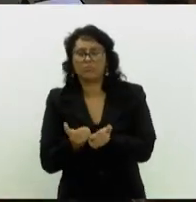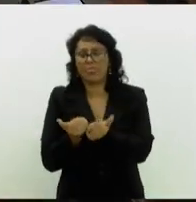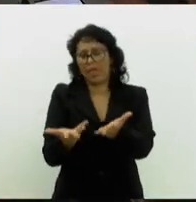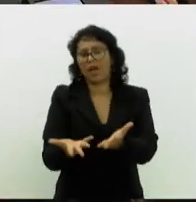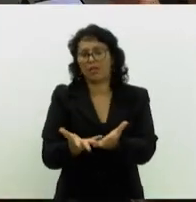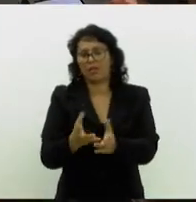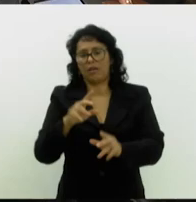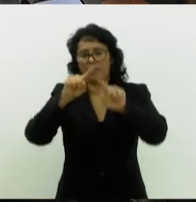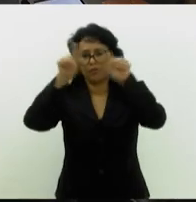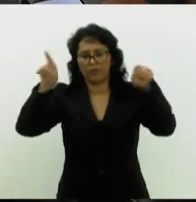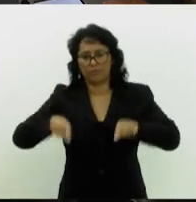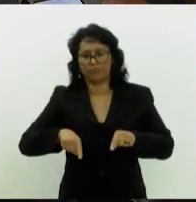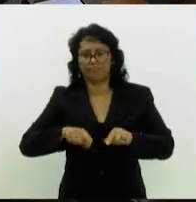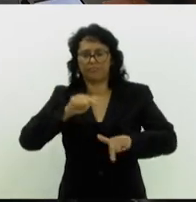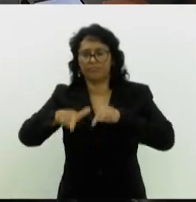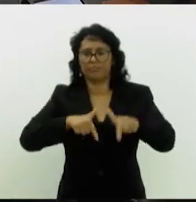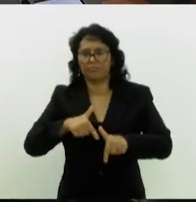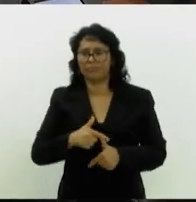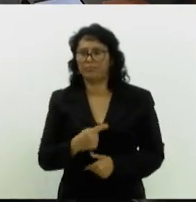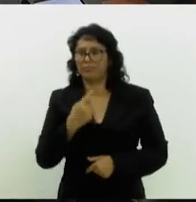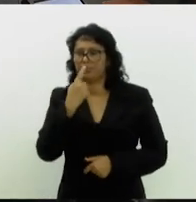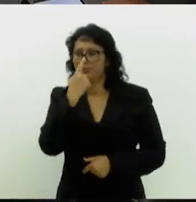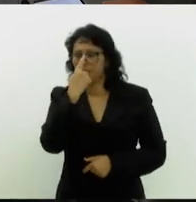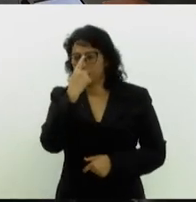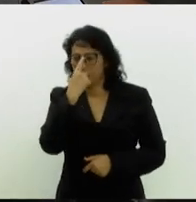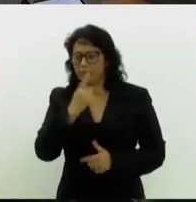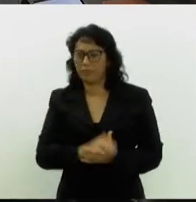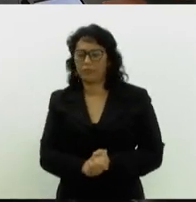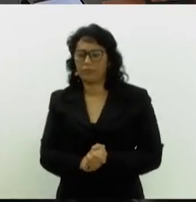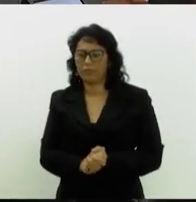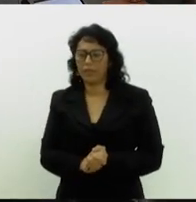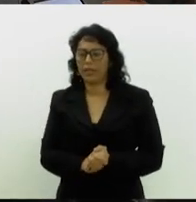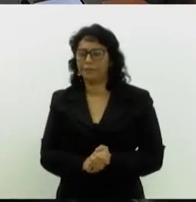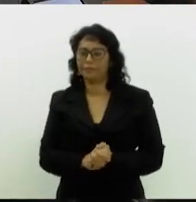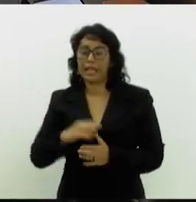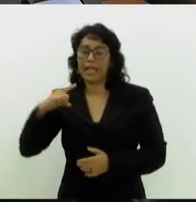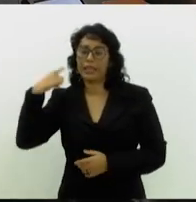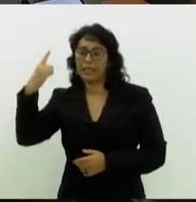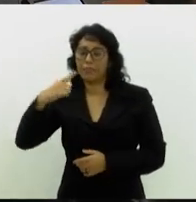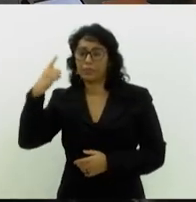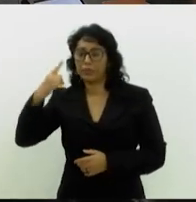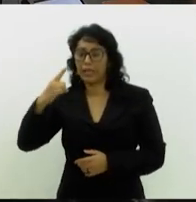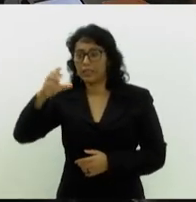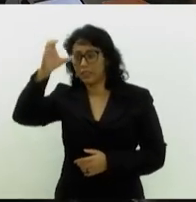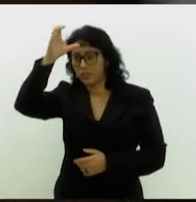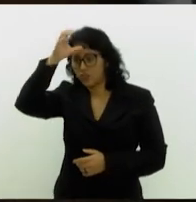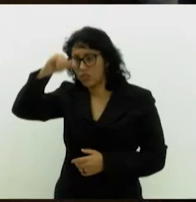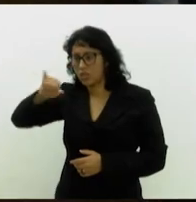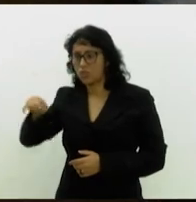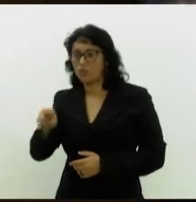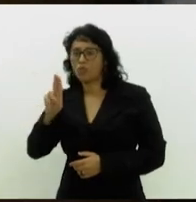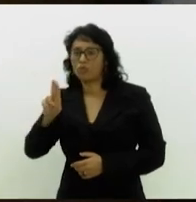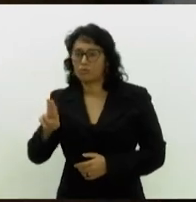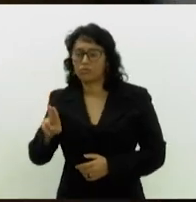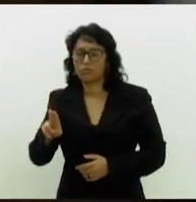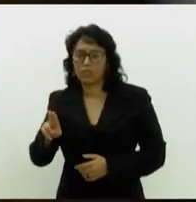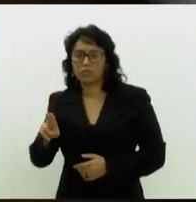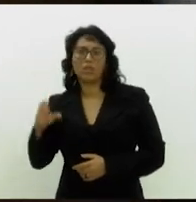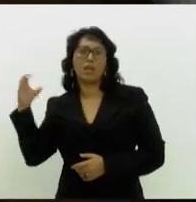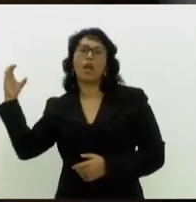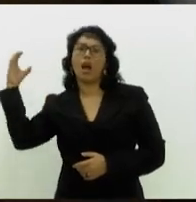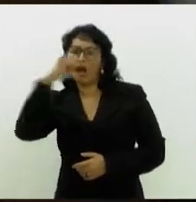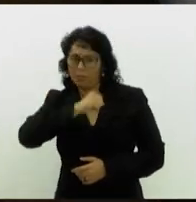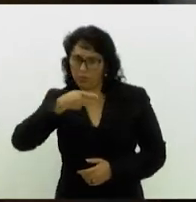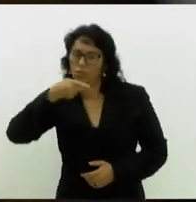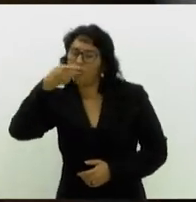obrigado Deputado Car deputada serei breve Com certeza mais